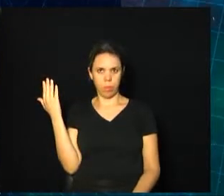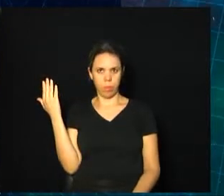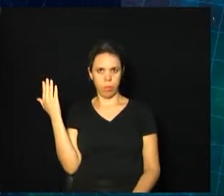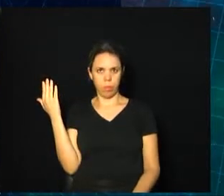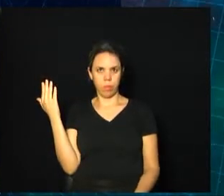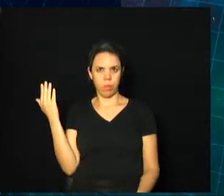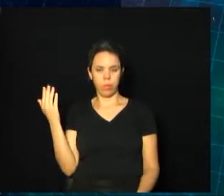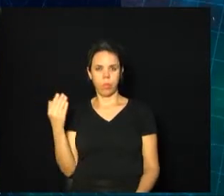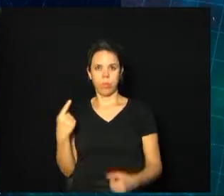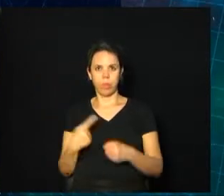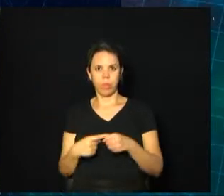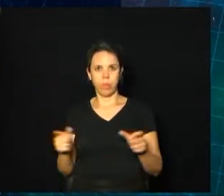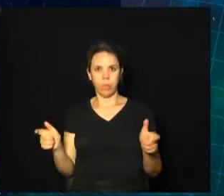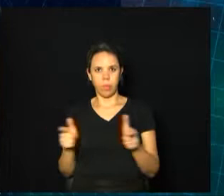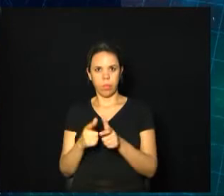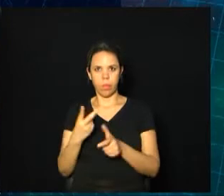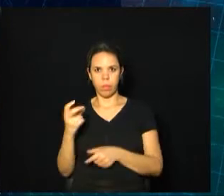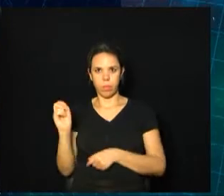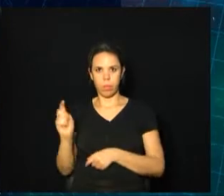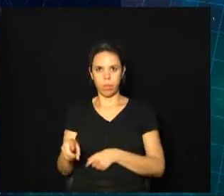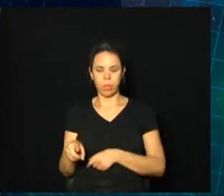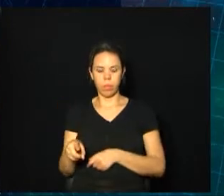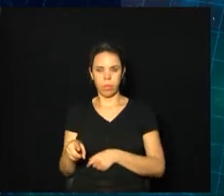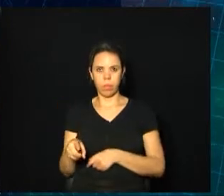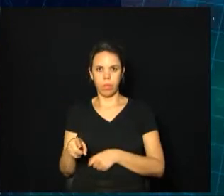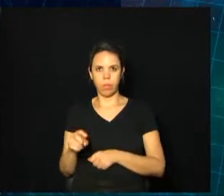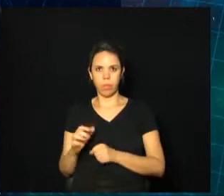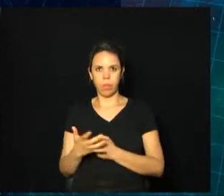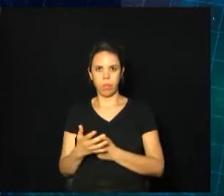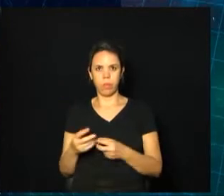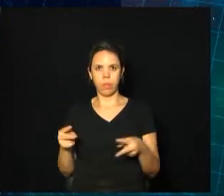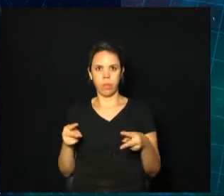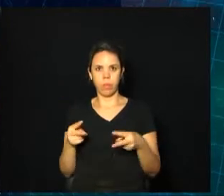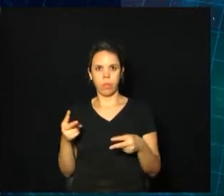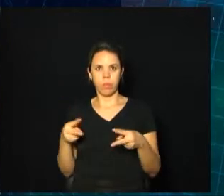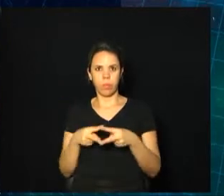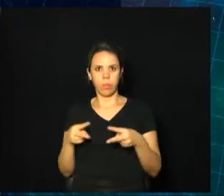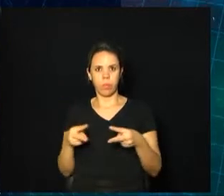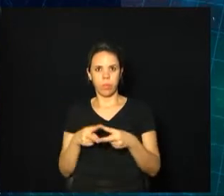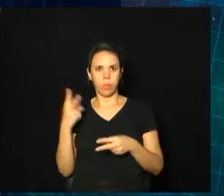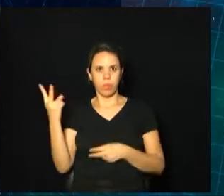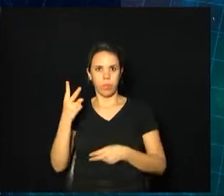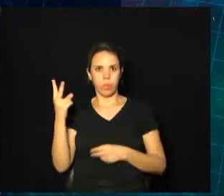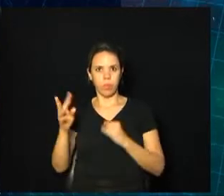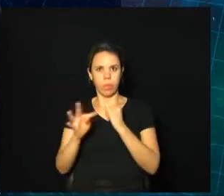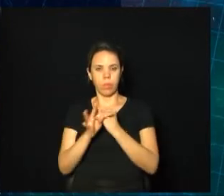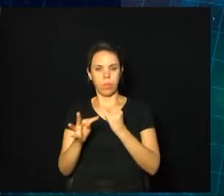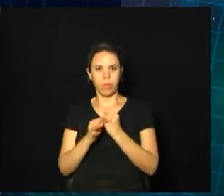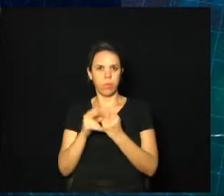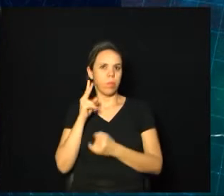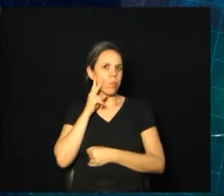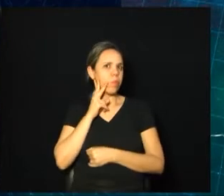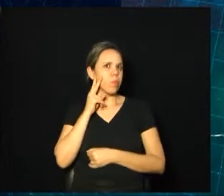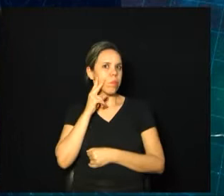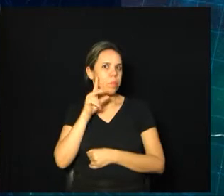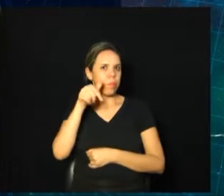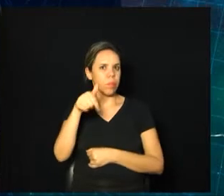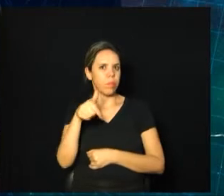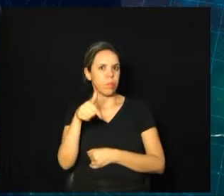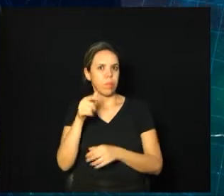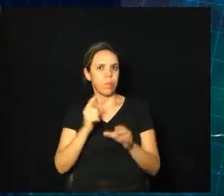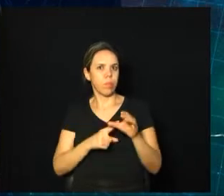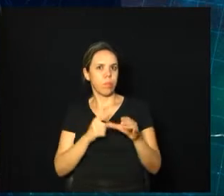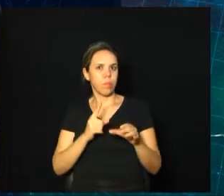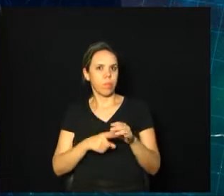23.895, municípios com menos de 20 mil casos da Covid-19. Paulínia, Valinhos, Itatiba, Vinhedo. Na sequência